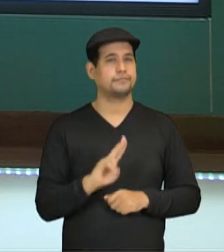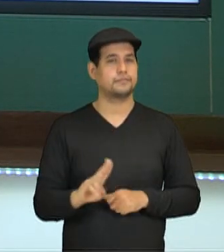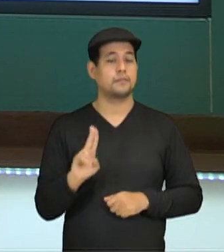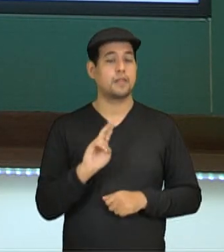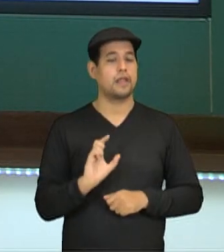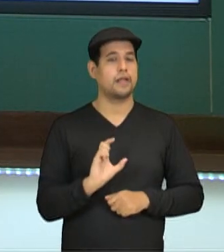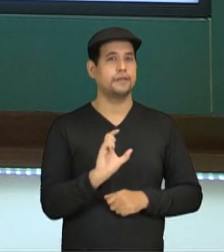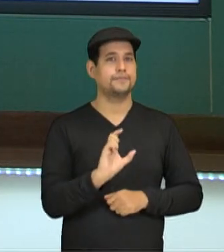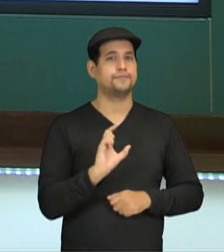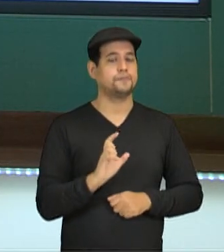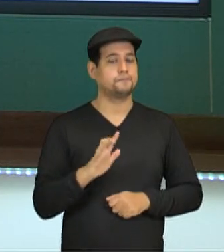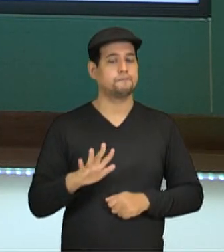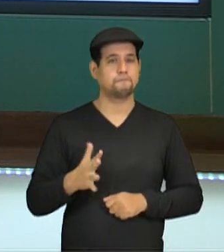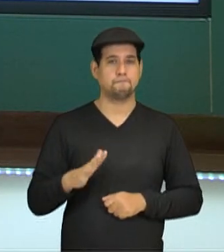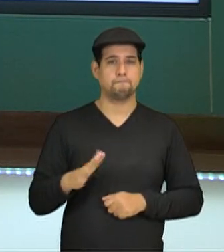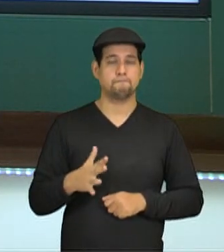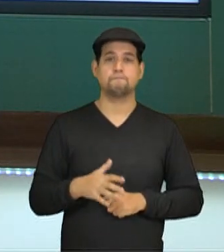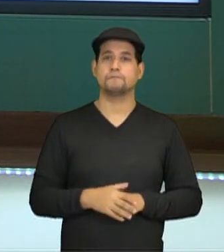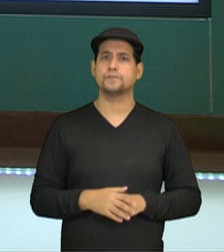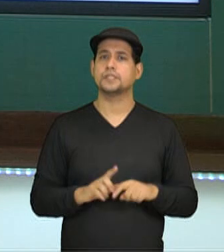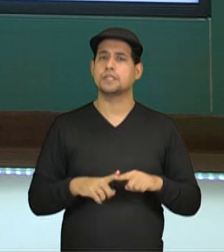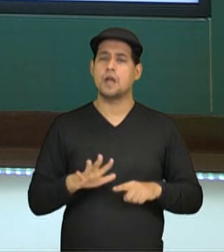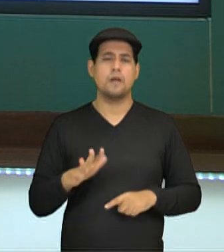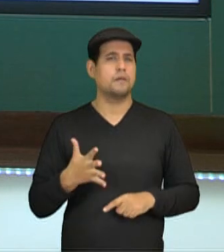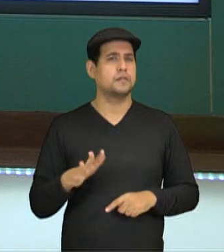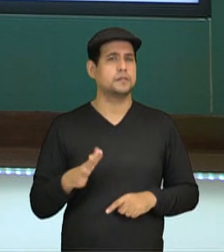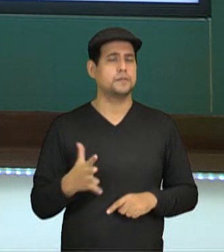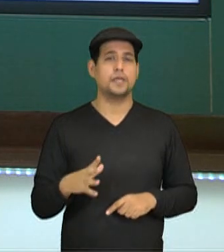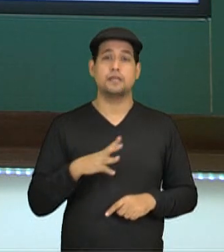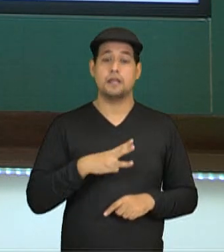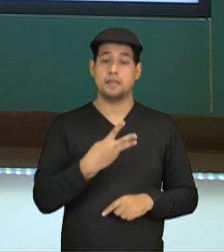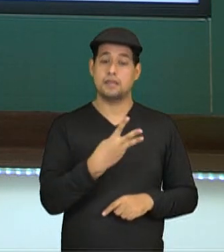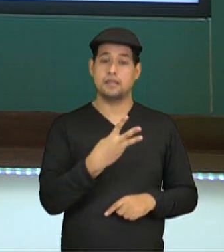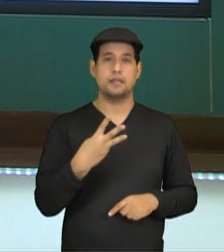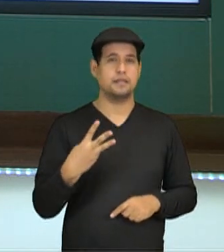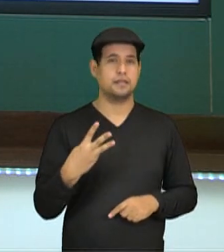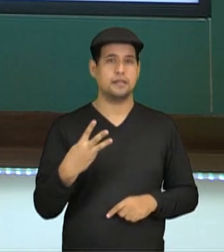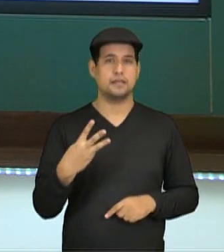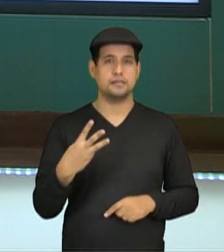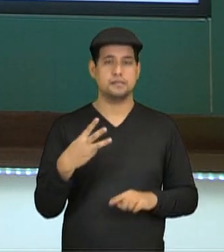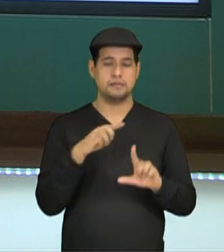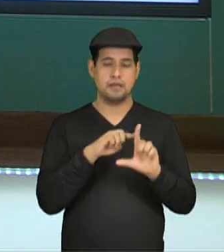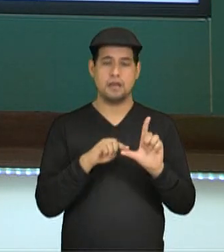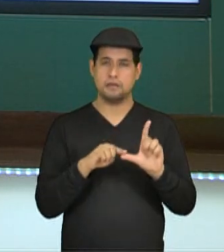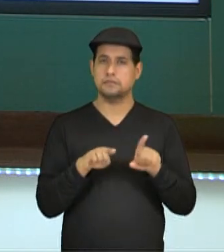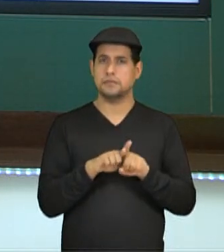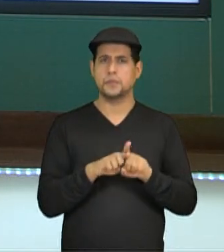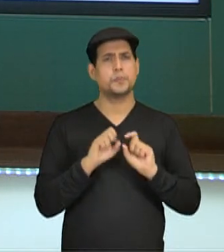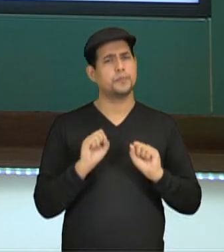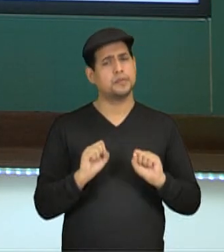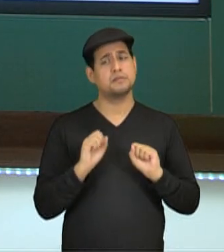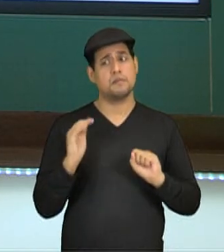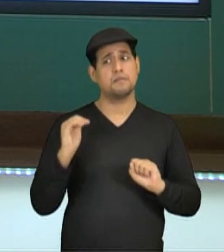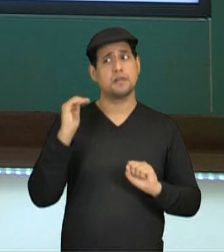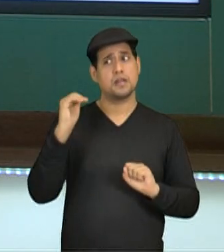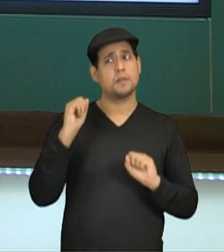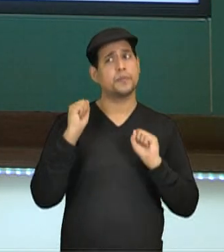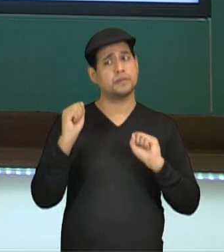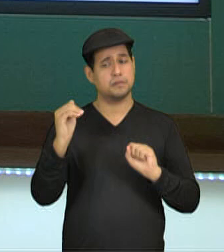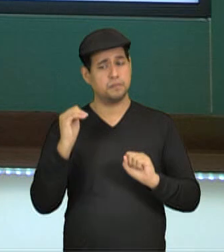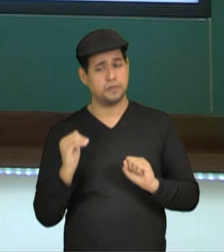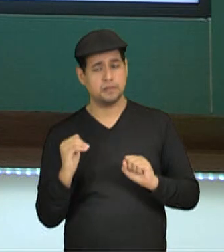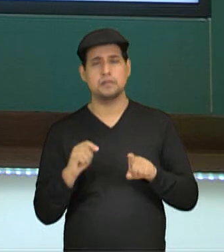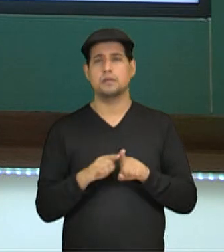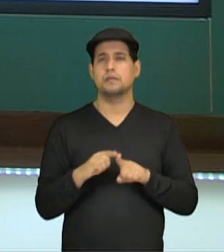a palavra aproximadamente. Então, aproximadamente 33 graus, ó, ok? Pode ser um pouquinho mais, um pouquinho